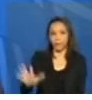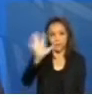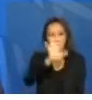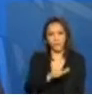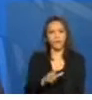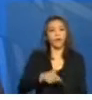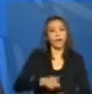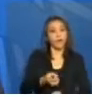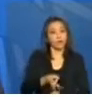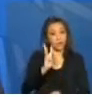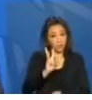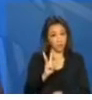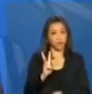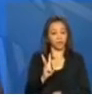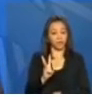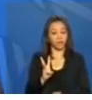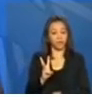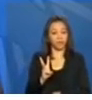nós poderemos fazer.